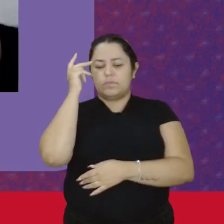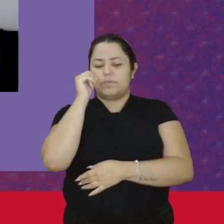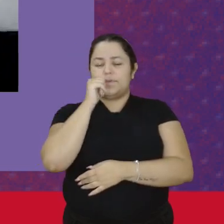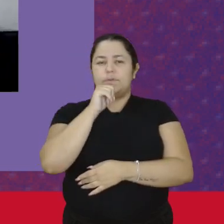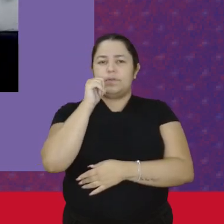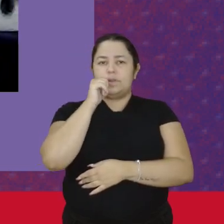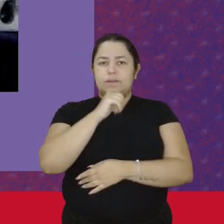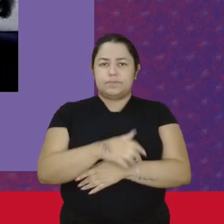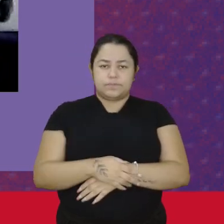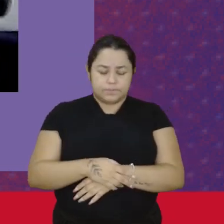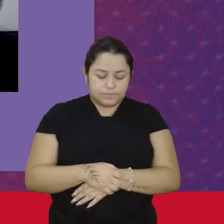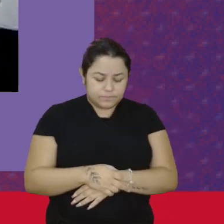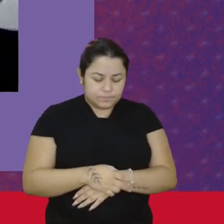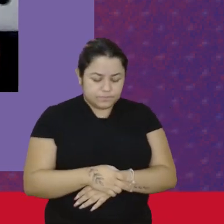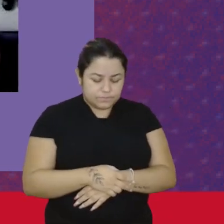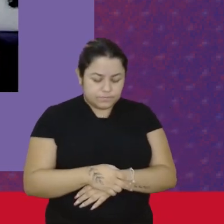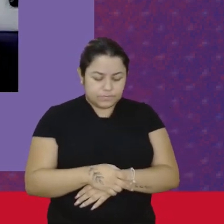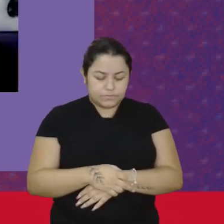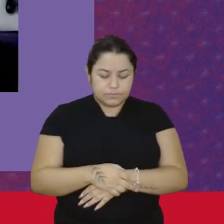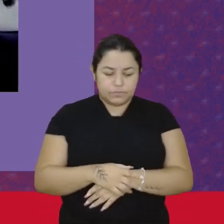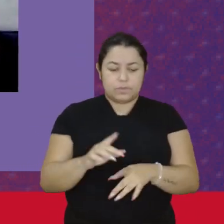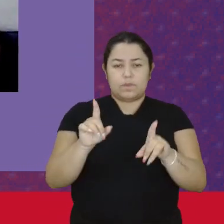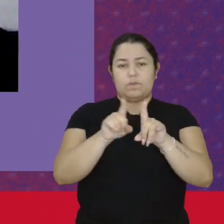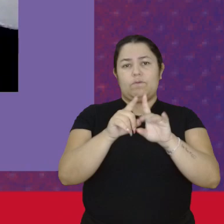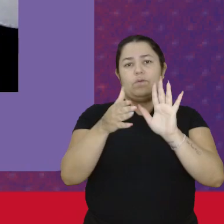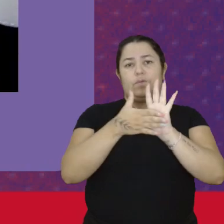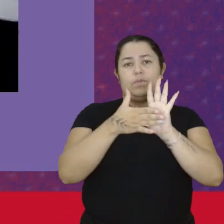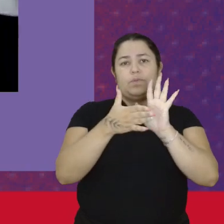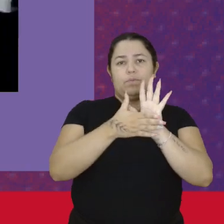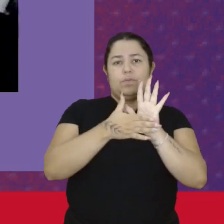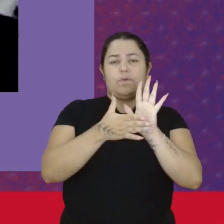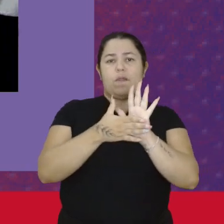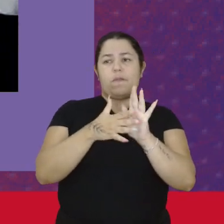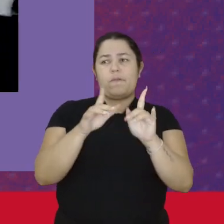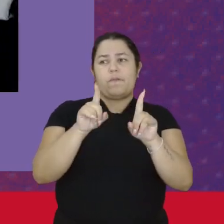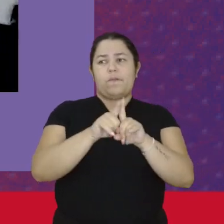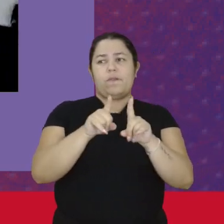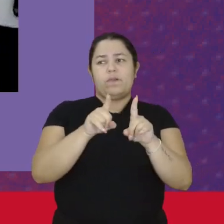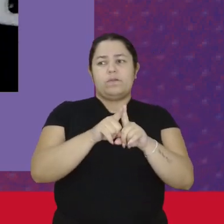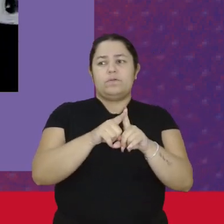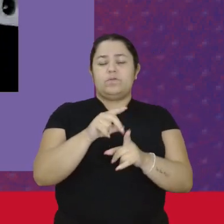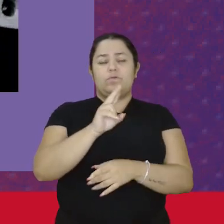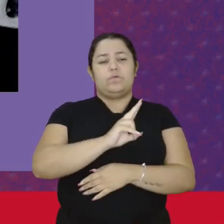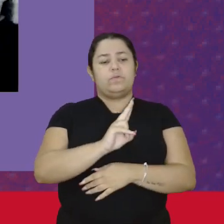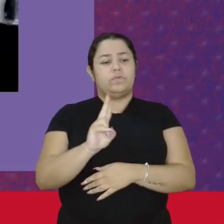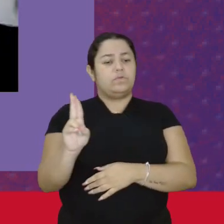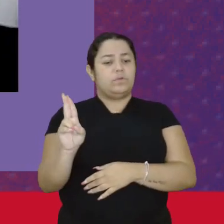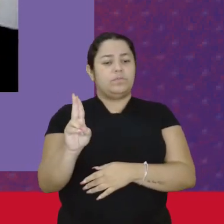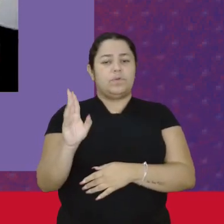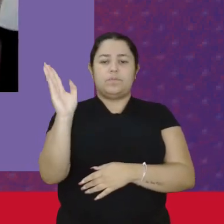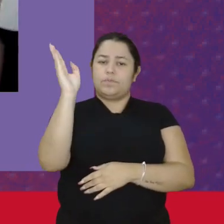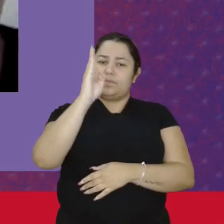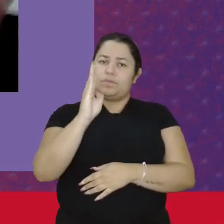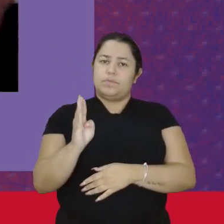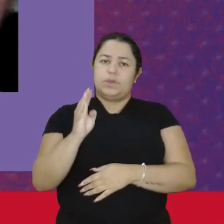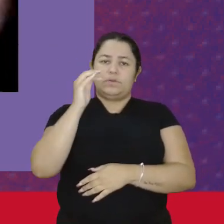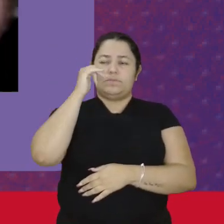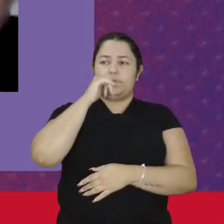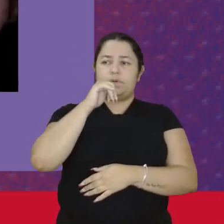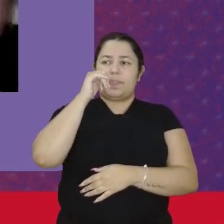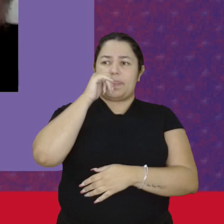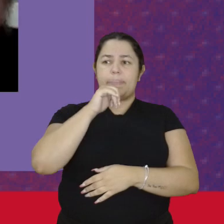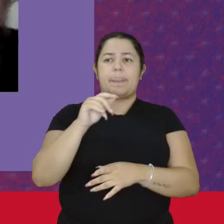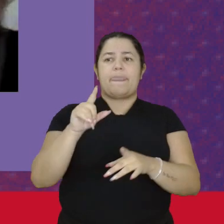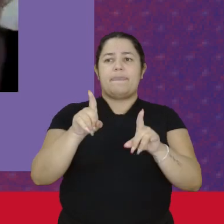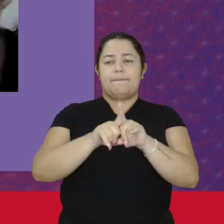mulheres, que se identificavam com aquela proposta e se aglutinavam em torno de um nome como o Brasil Mulher, né?